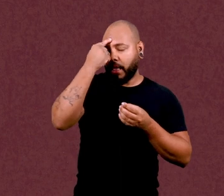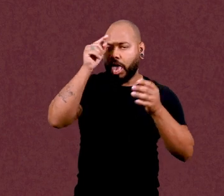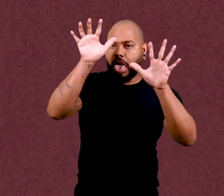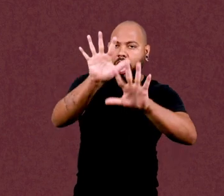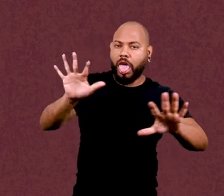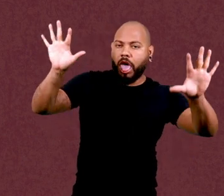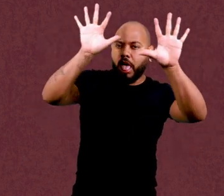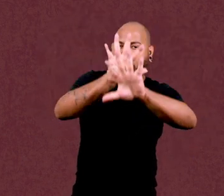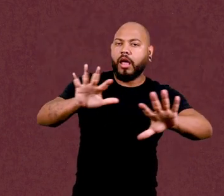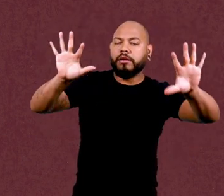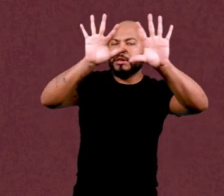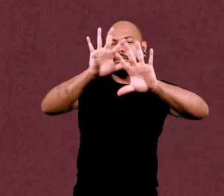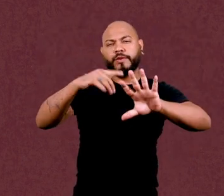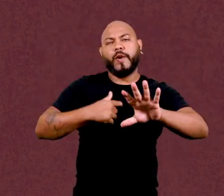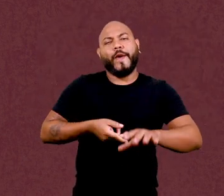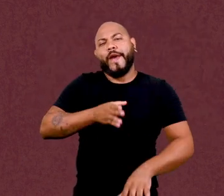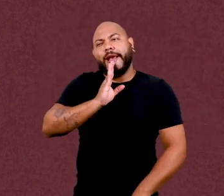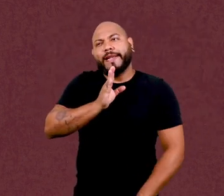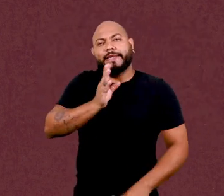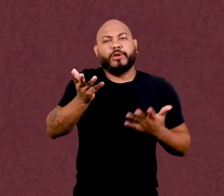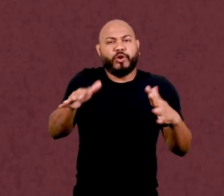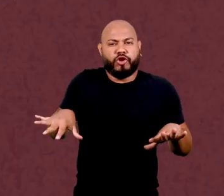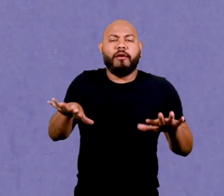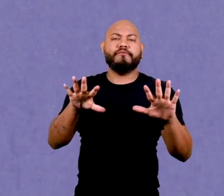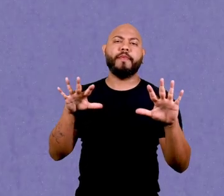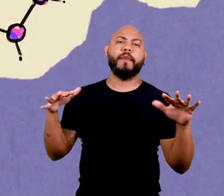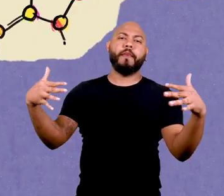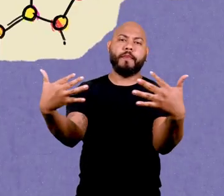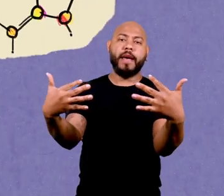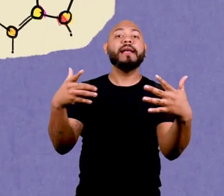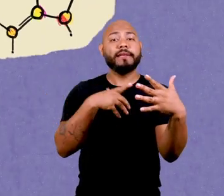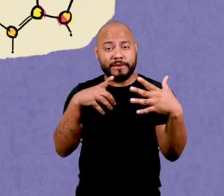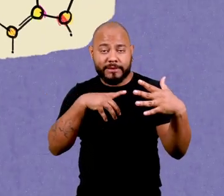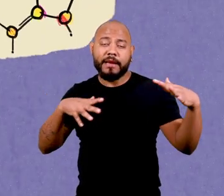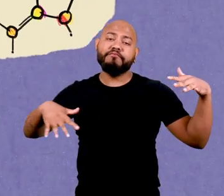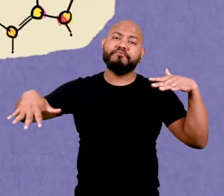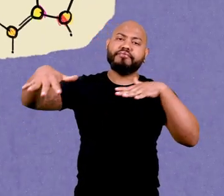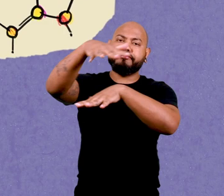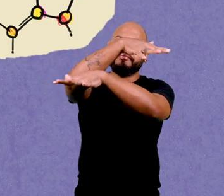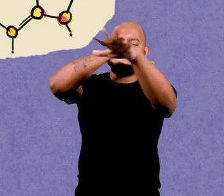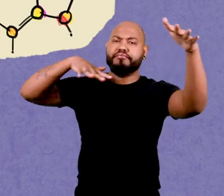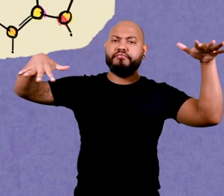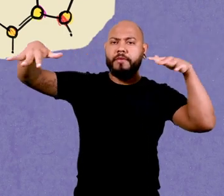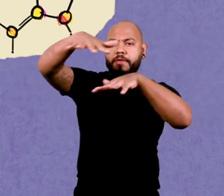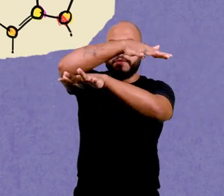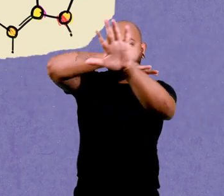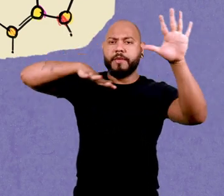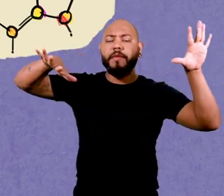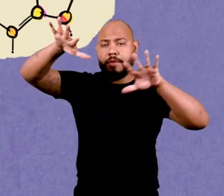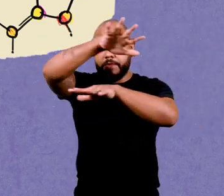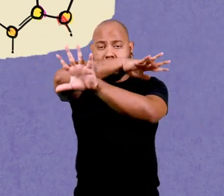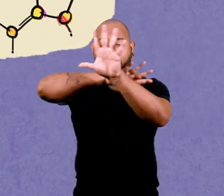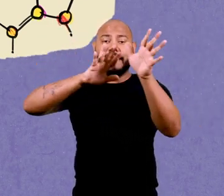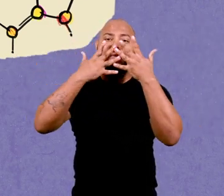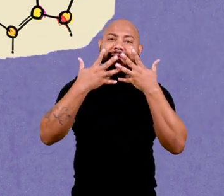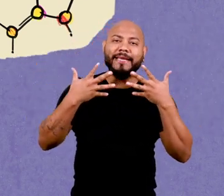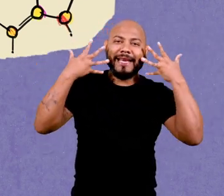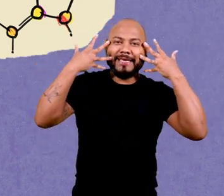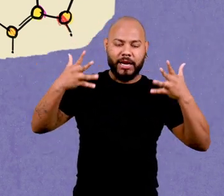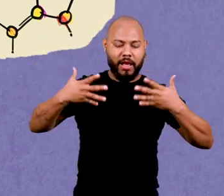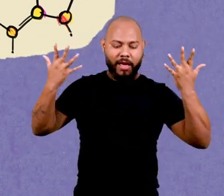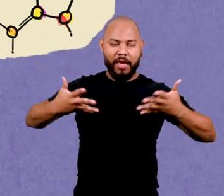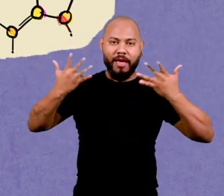Então, psicodélico clássico é uma classe de substâncias que vão atuar em receptores de serotonina. A serotonina é